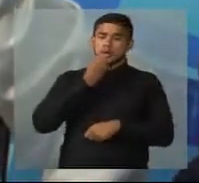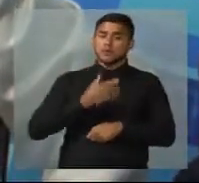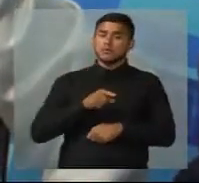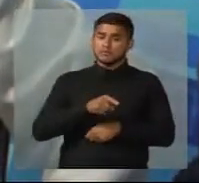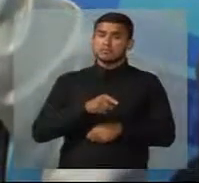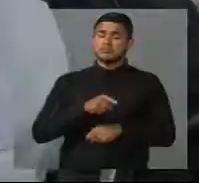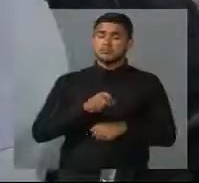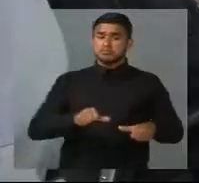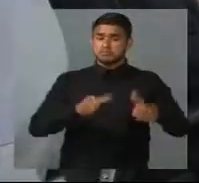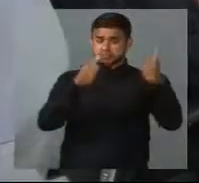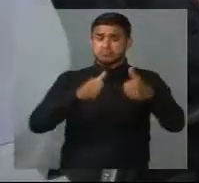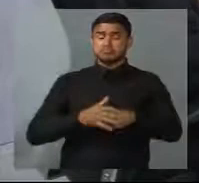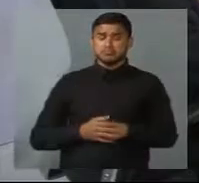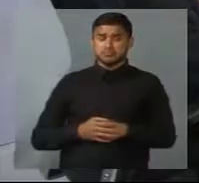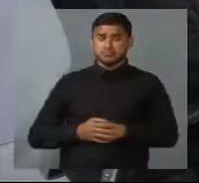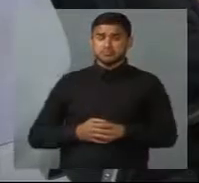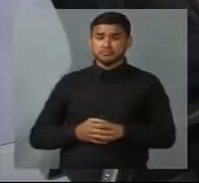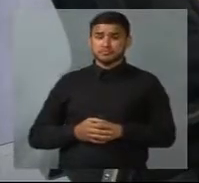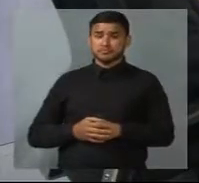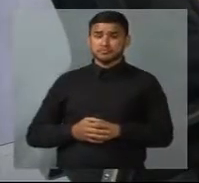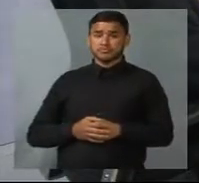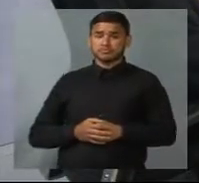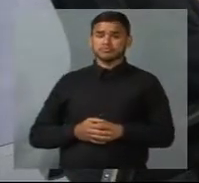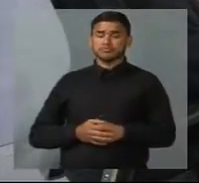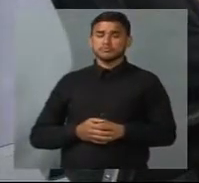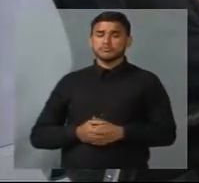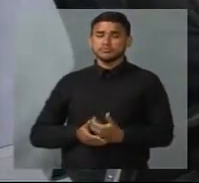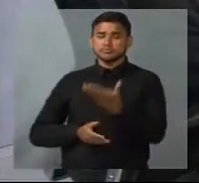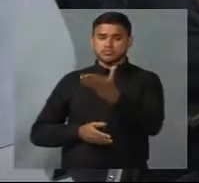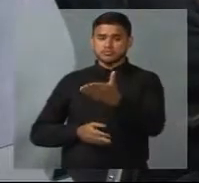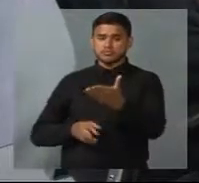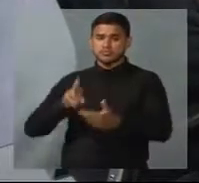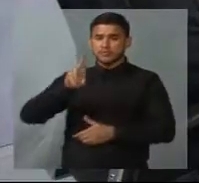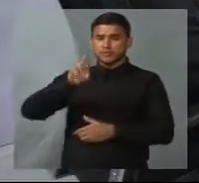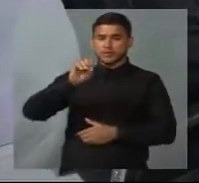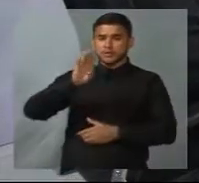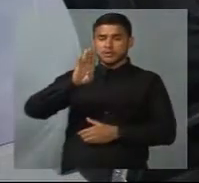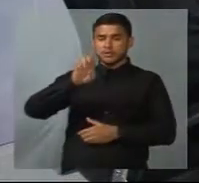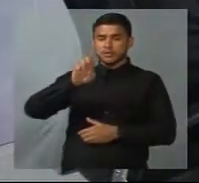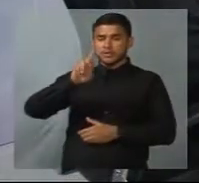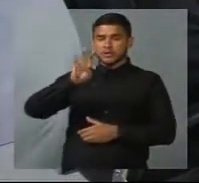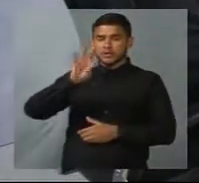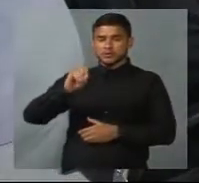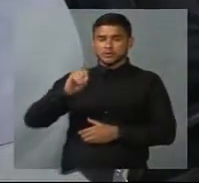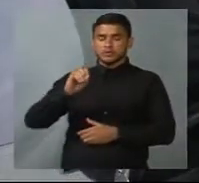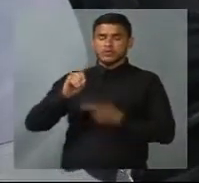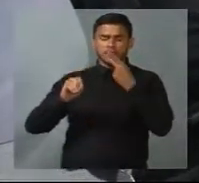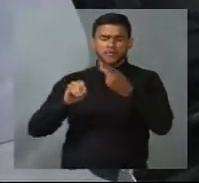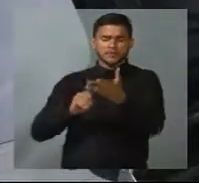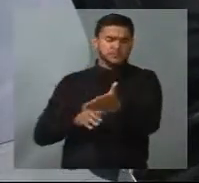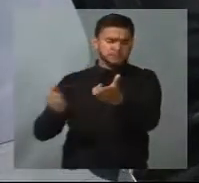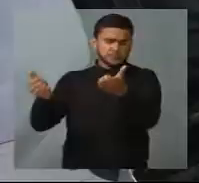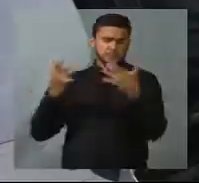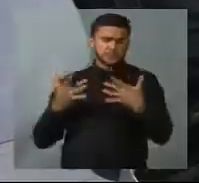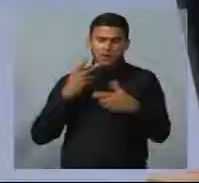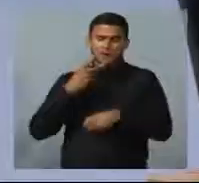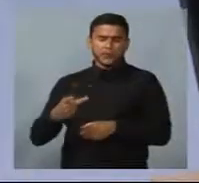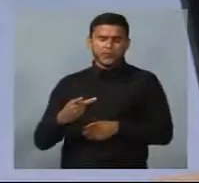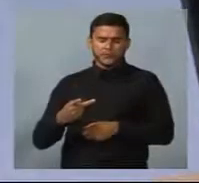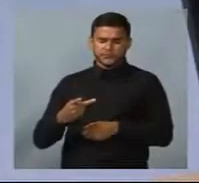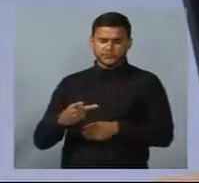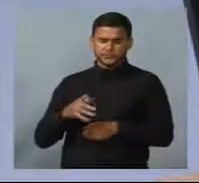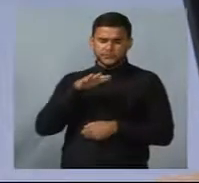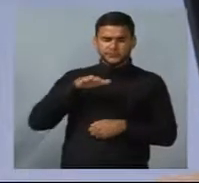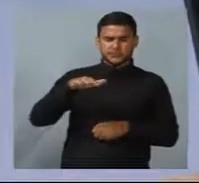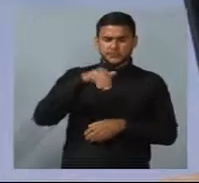desgaste. Professor Roberto Martins Rodrigues, eu quero colocá-lo nessa discussão, nessa perspectiva político-eleitoral. Que cenário?